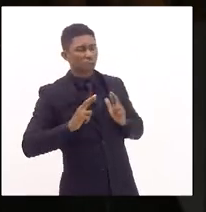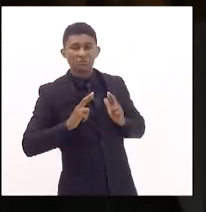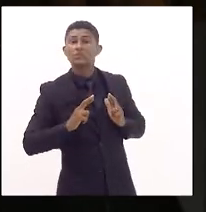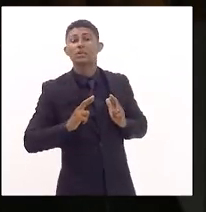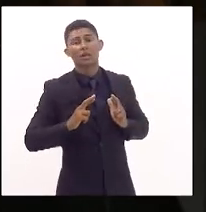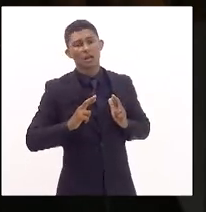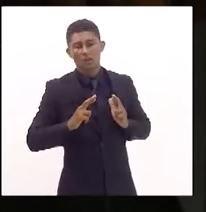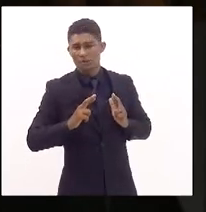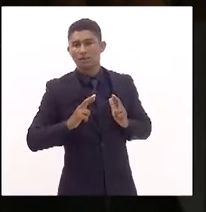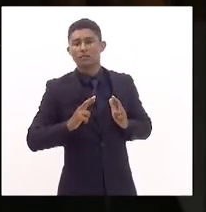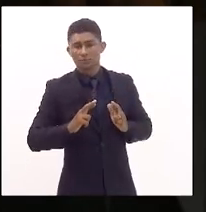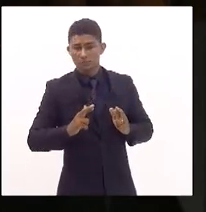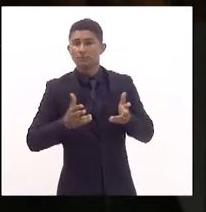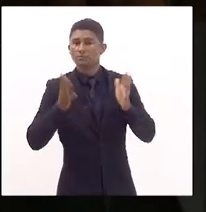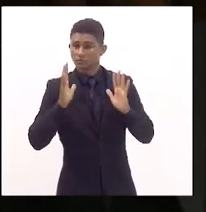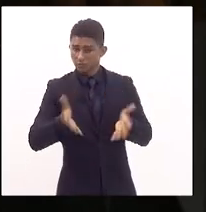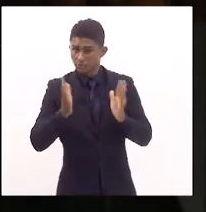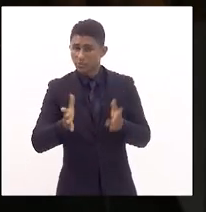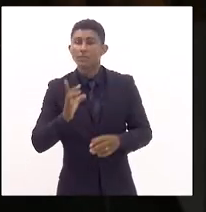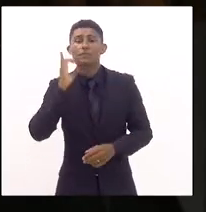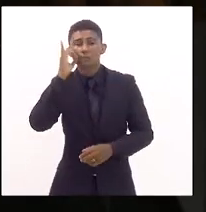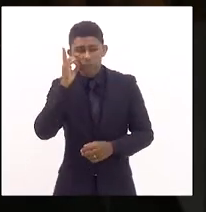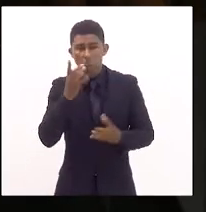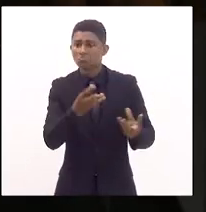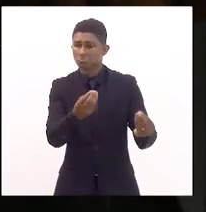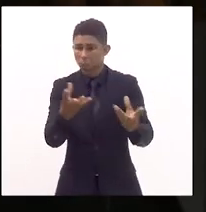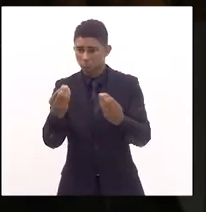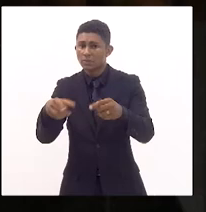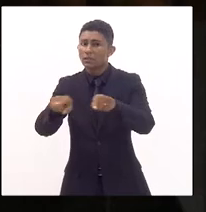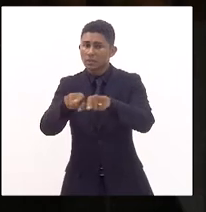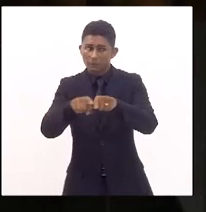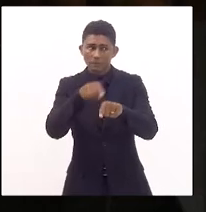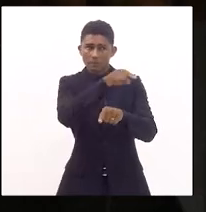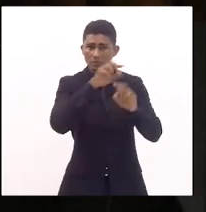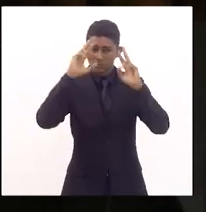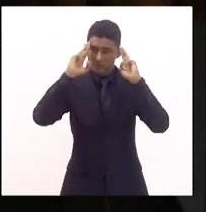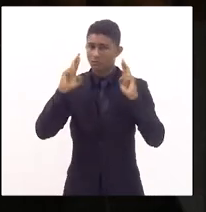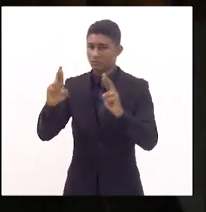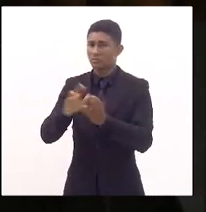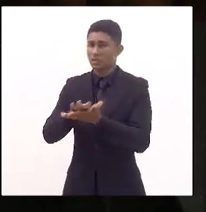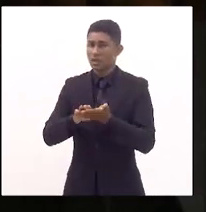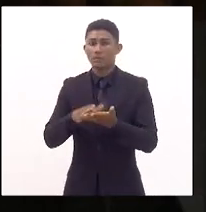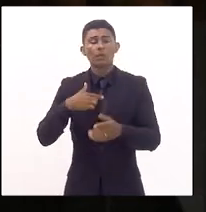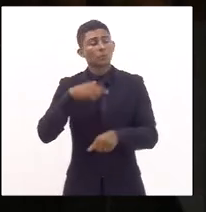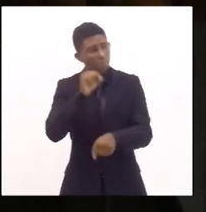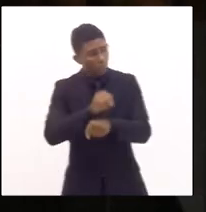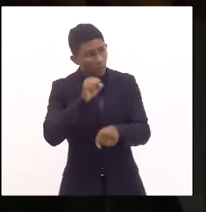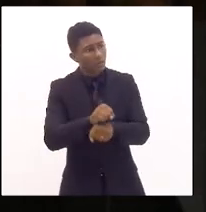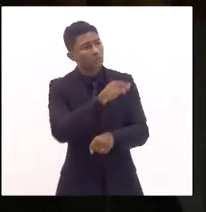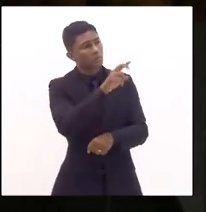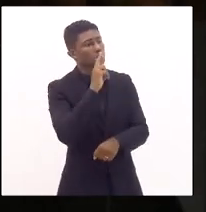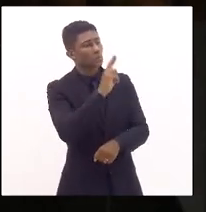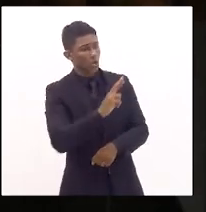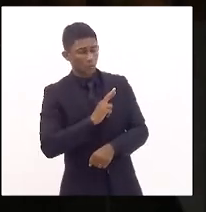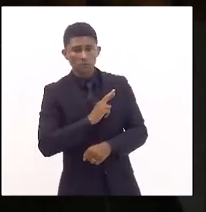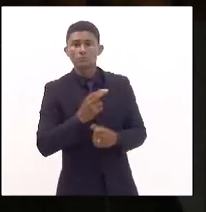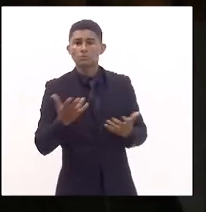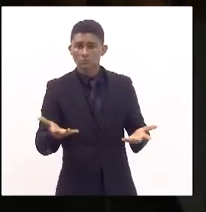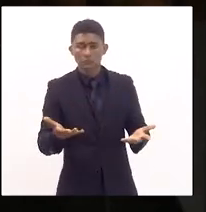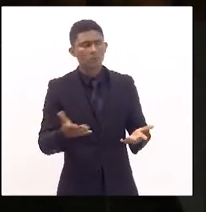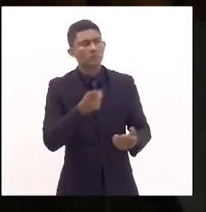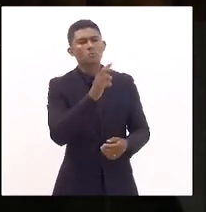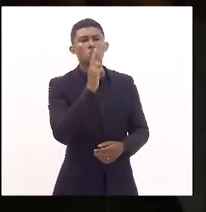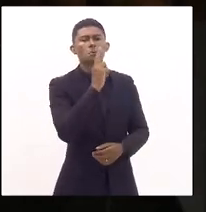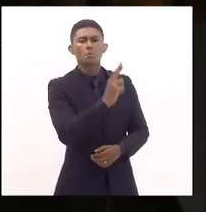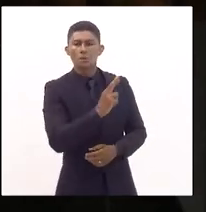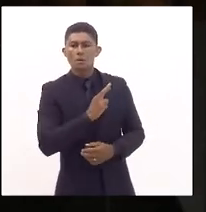sido recebidos os parlamentares desta casa. Eu espero, sinceramente, ter a resposta em tempo hábil e que essa